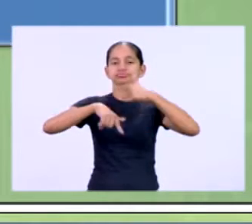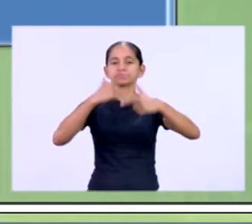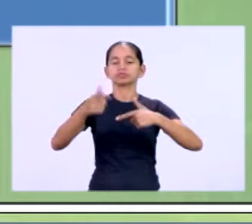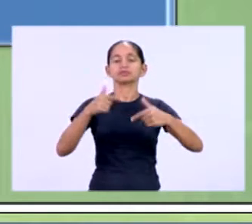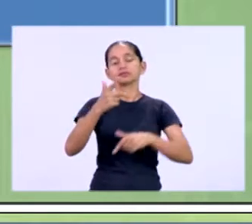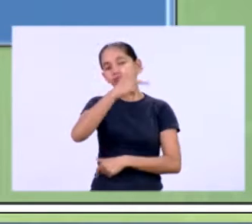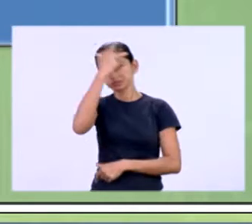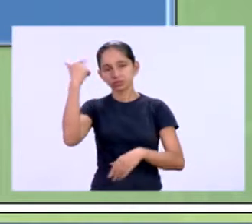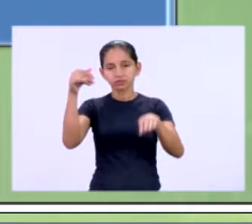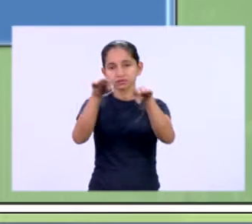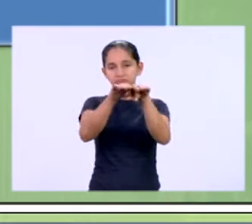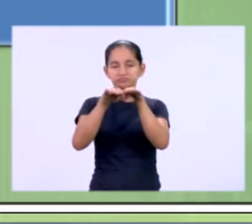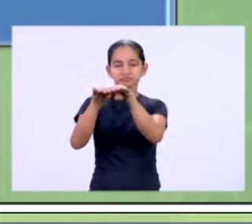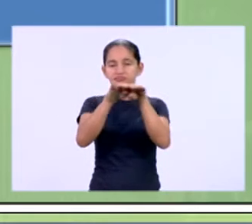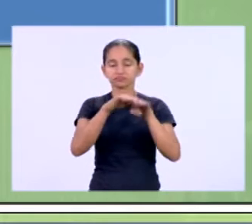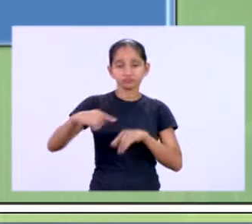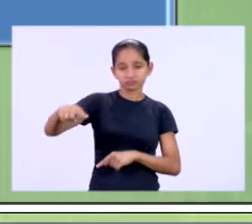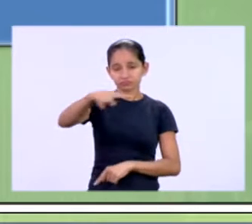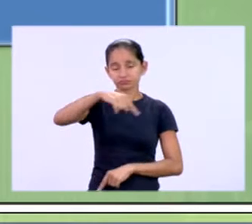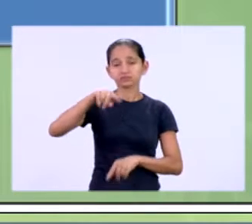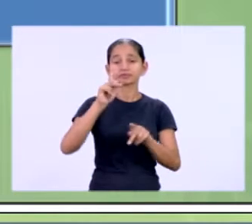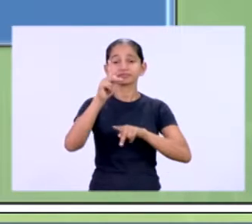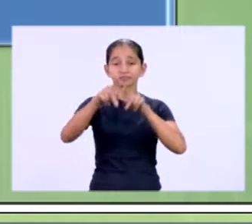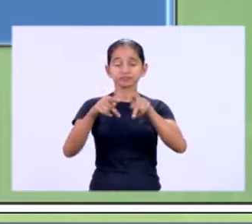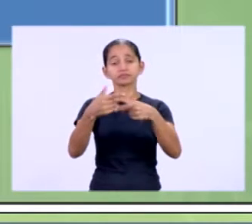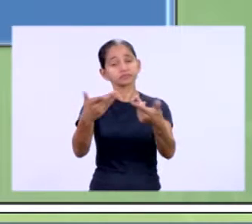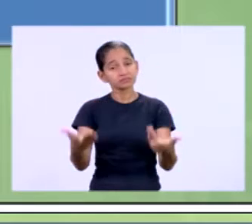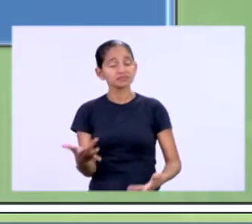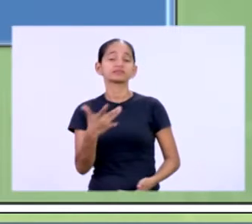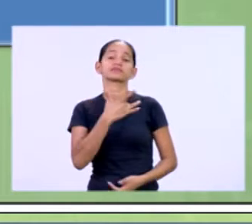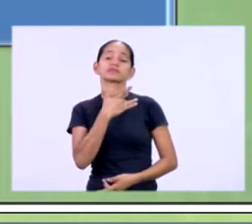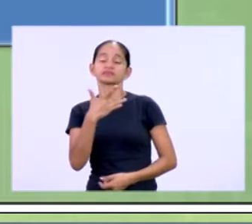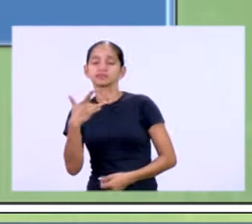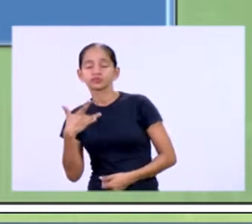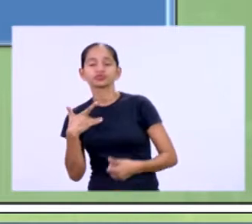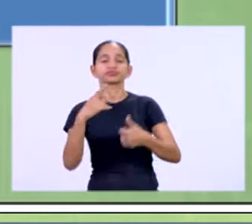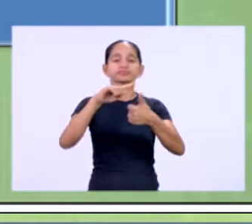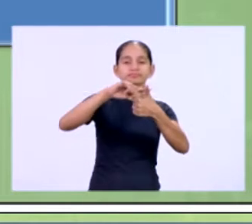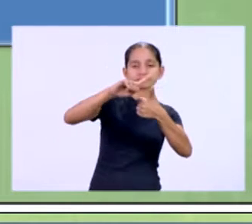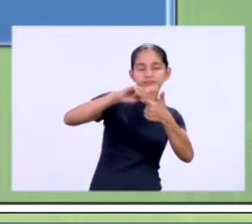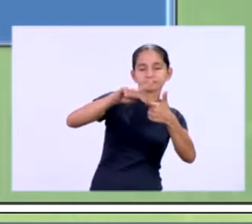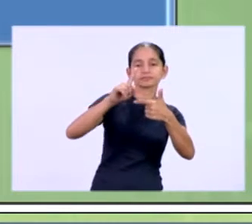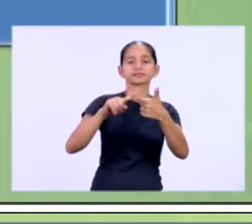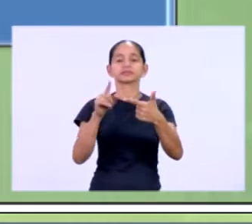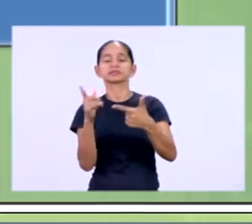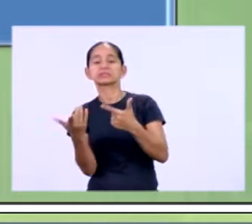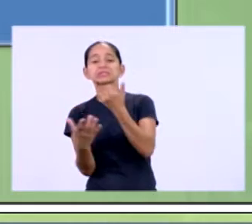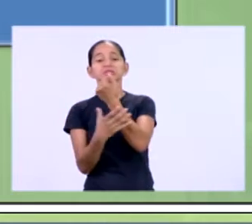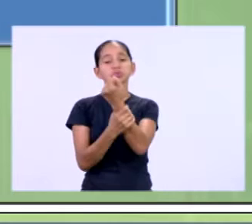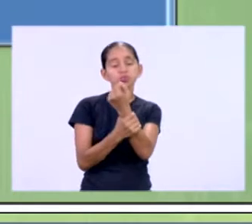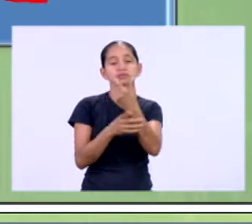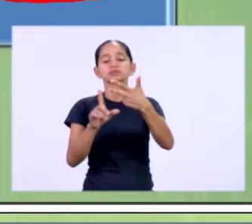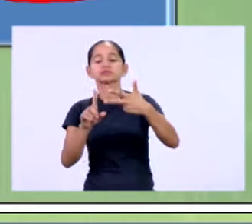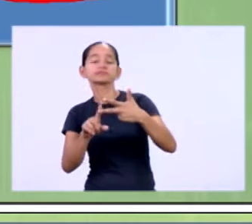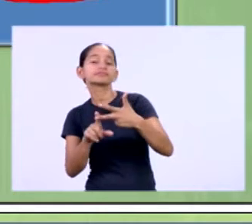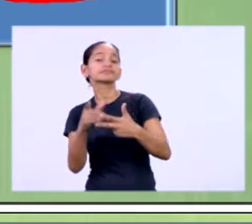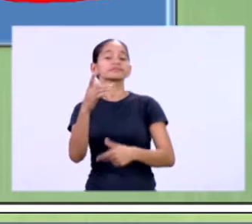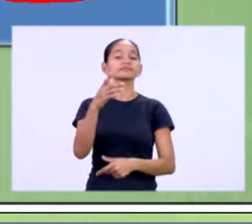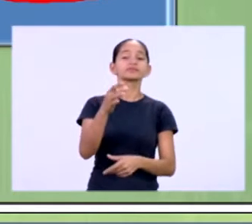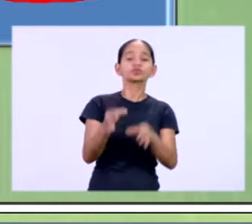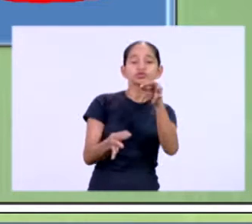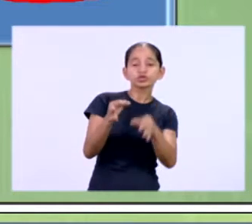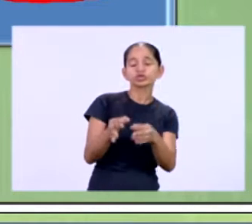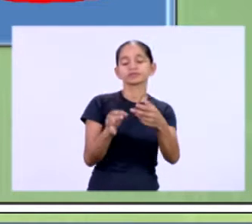cidadãos. Em virtude desse serviço, para quê? Saúde, segurança, educação, previdência social,